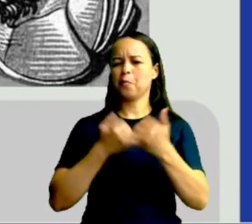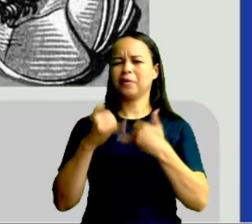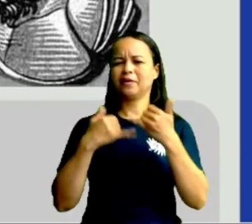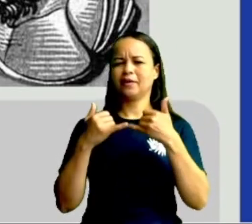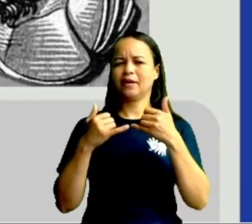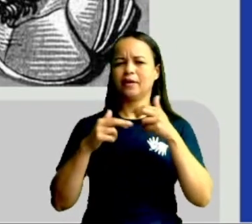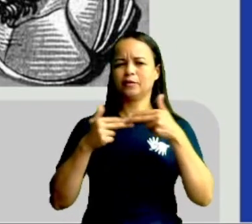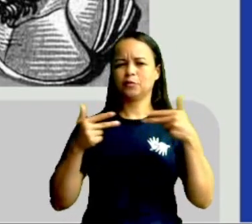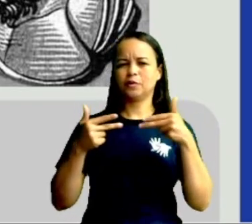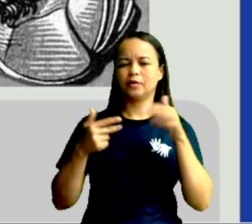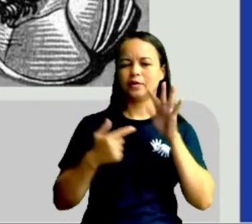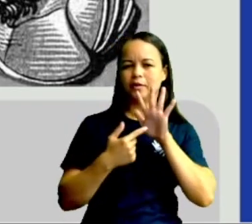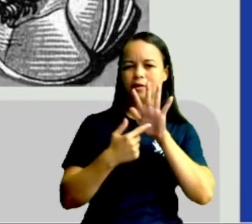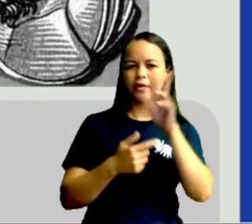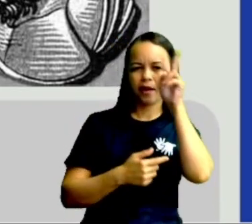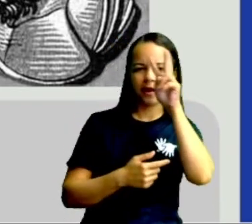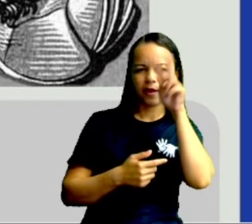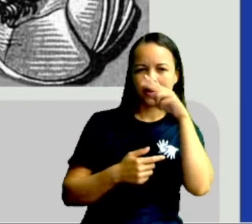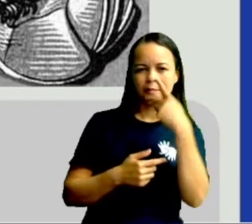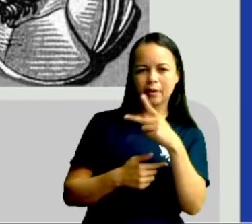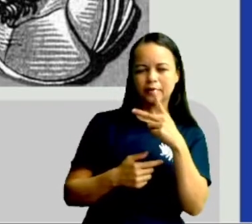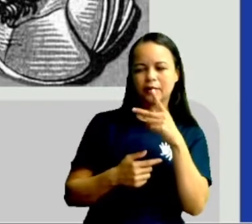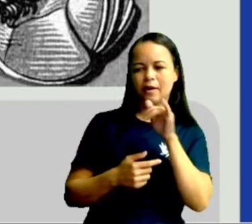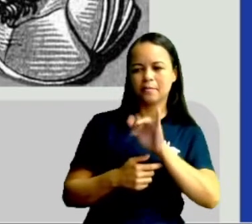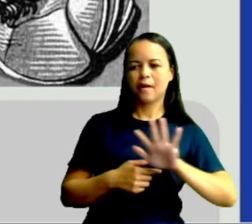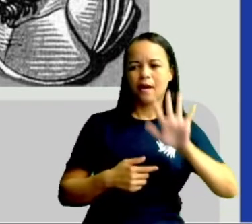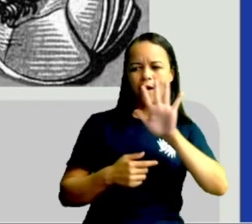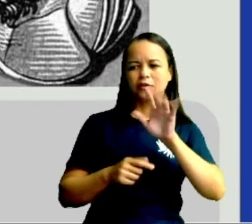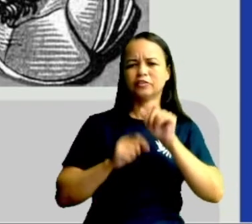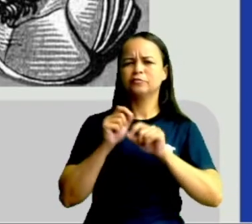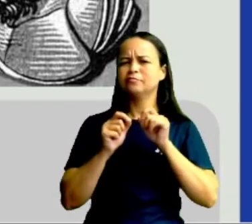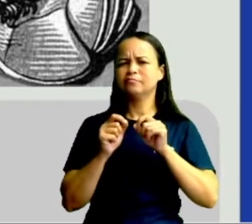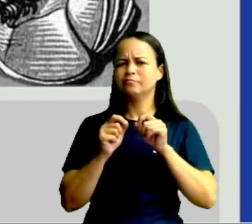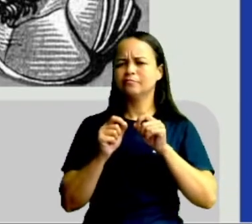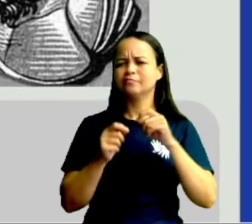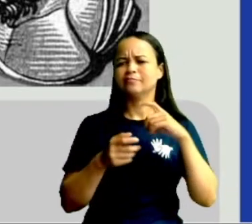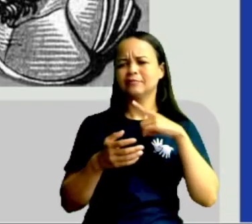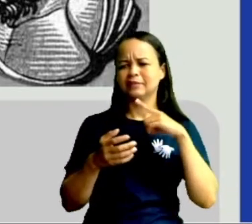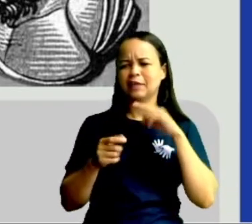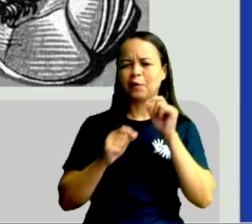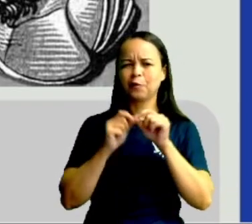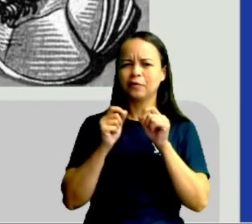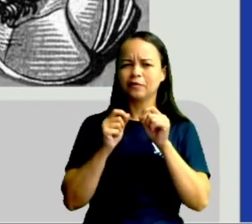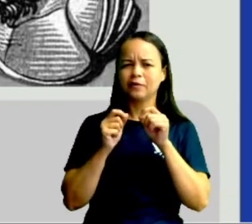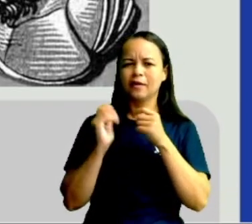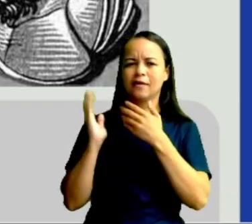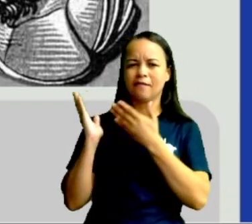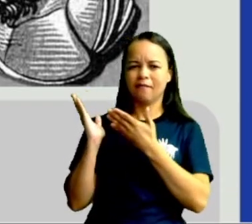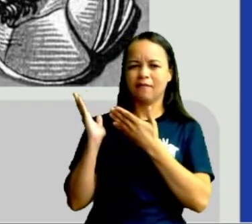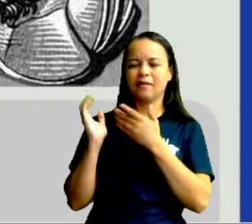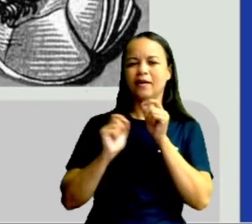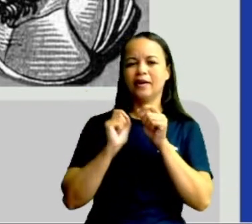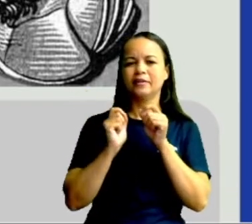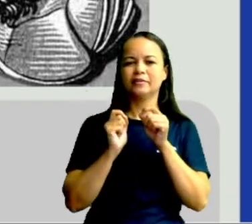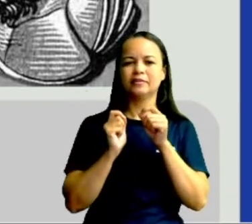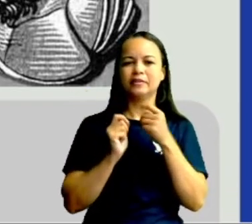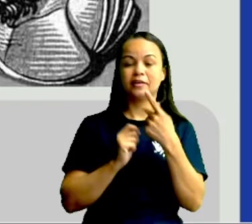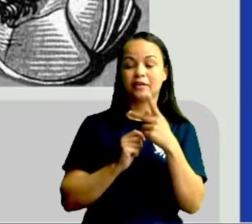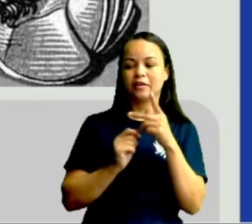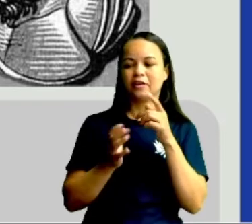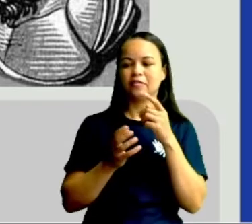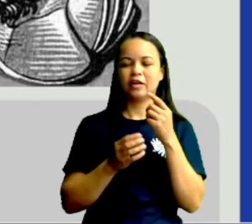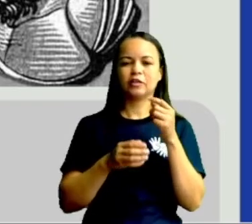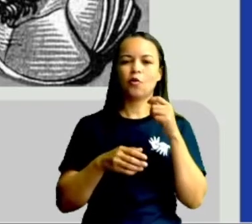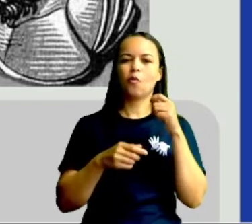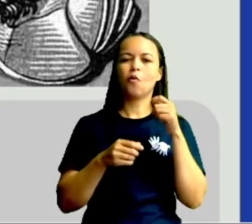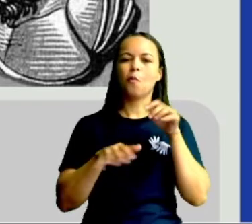essa imagem dela? Ah, já tem a pista com a imagem de baixo, né? Esse GIF aí, que é justamente o movimento de